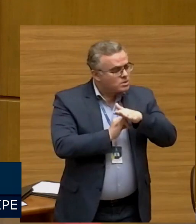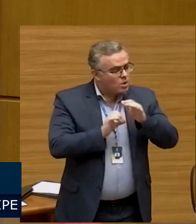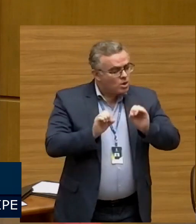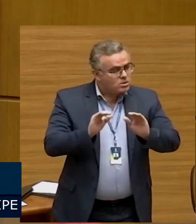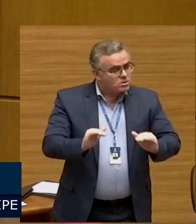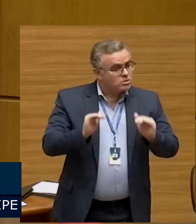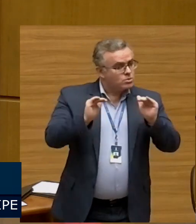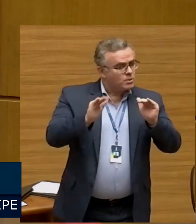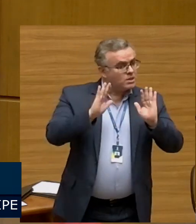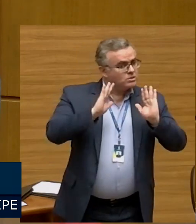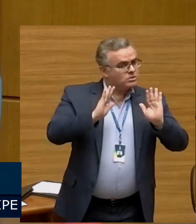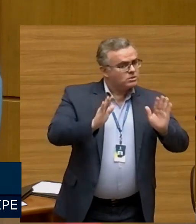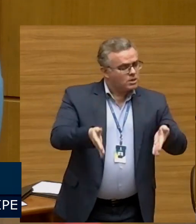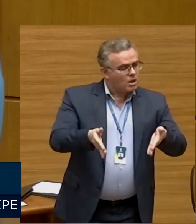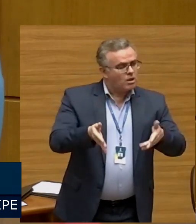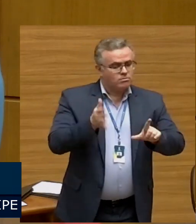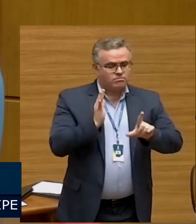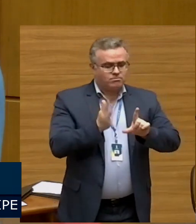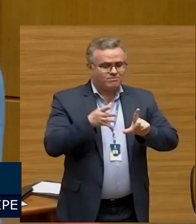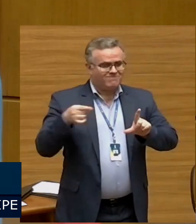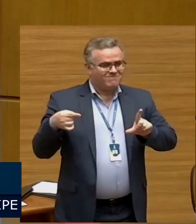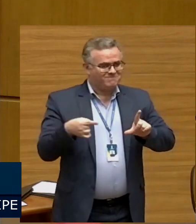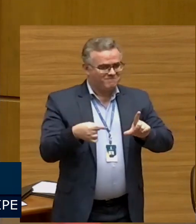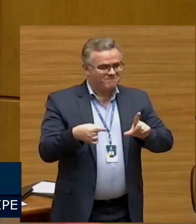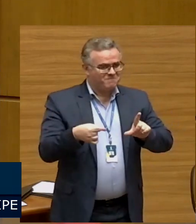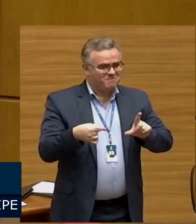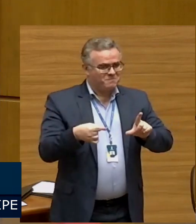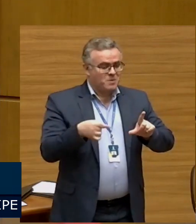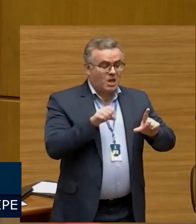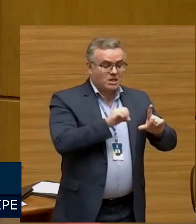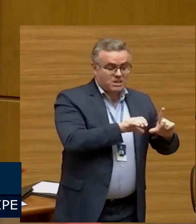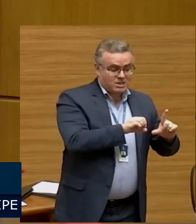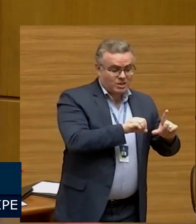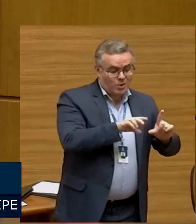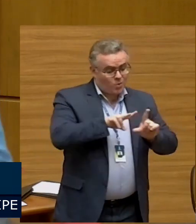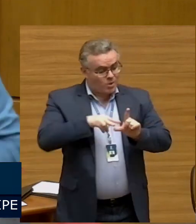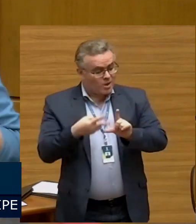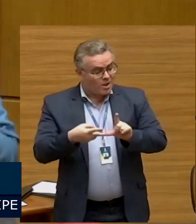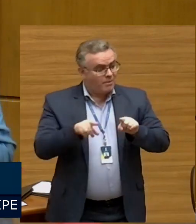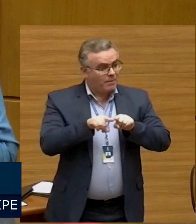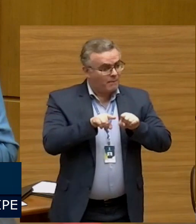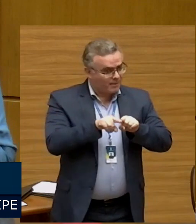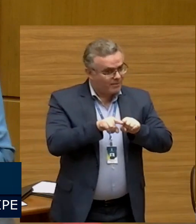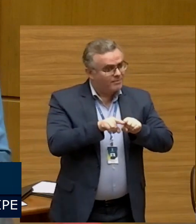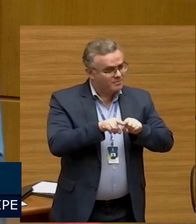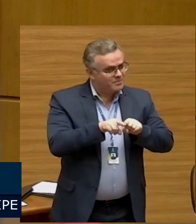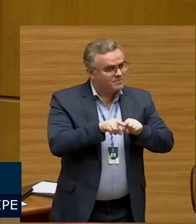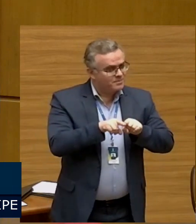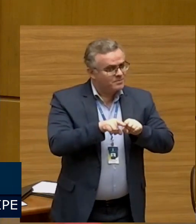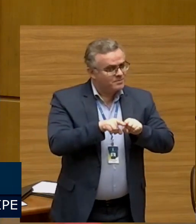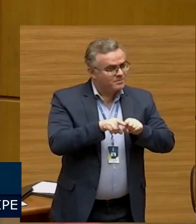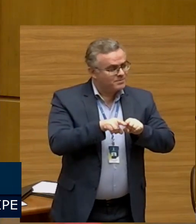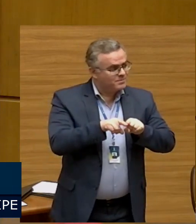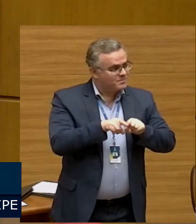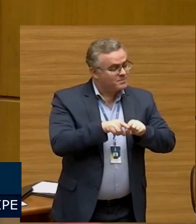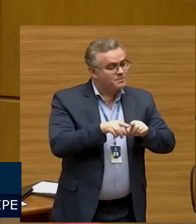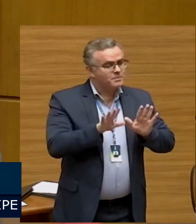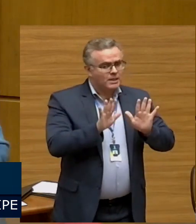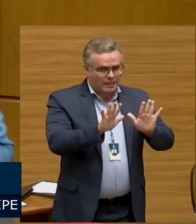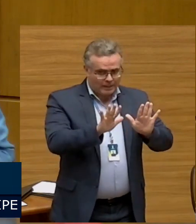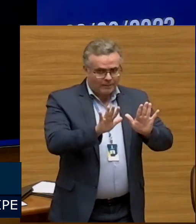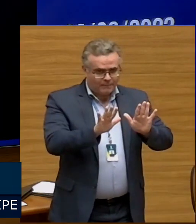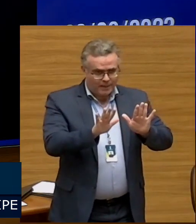que ofertam o curso Letras Libras, tanto licenciatura quanto bacharelado. Abrindo um